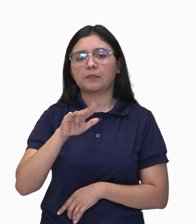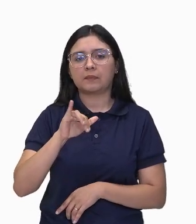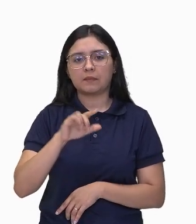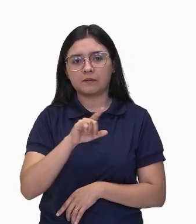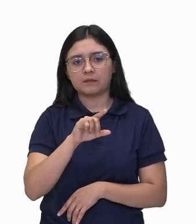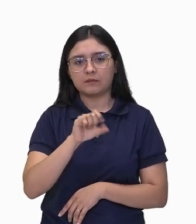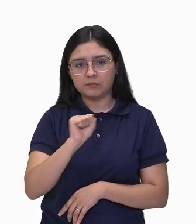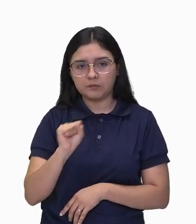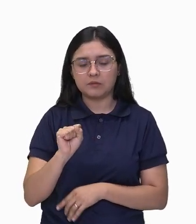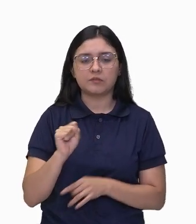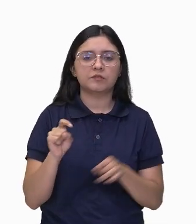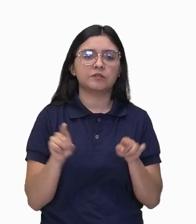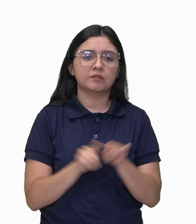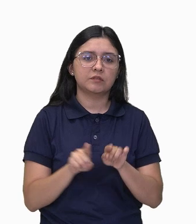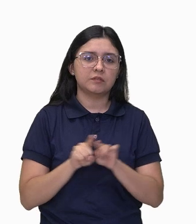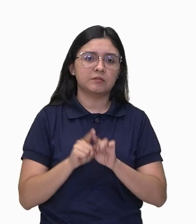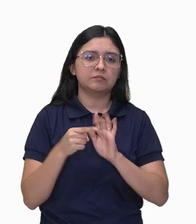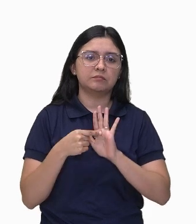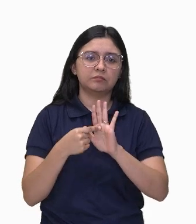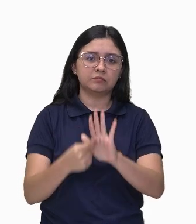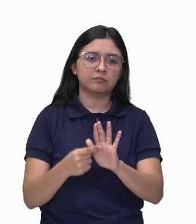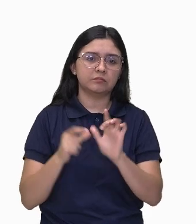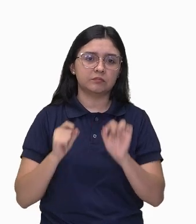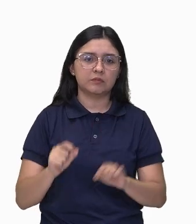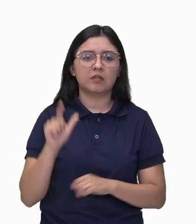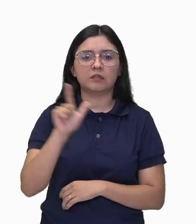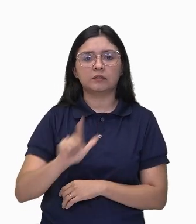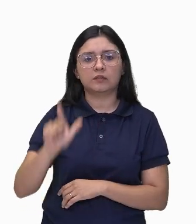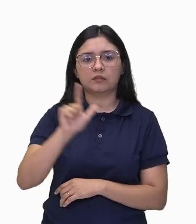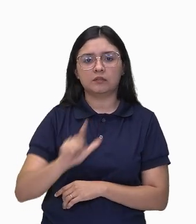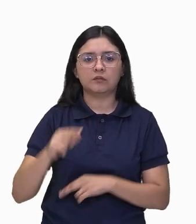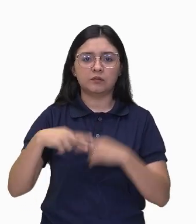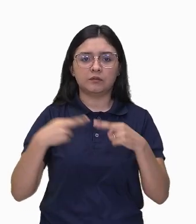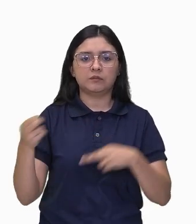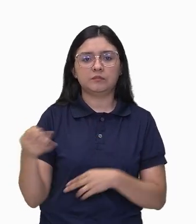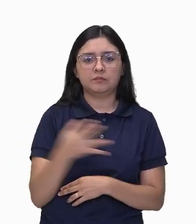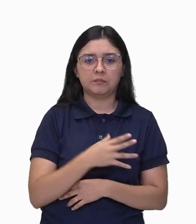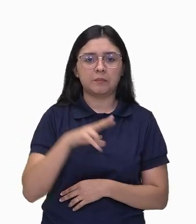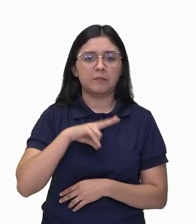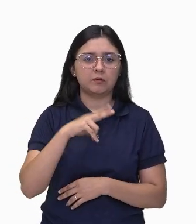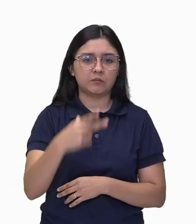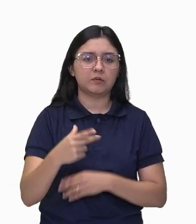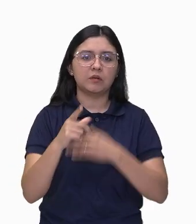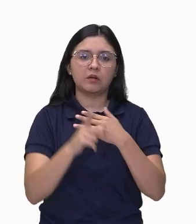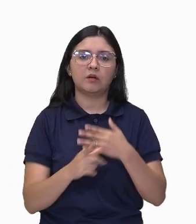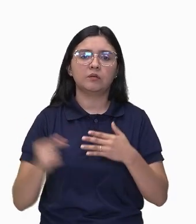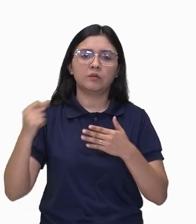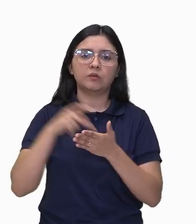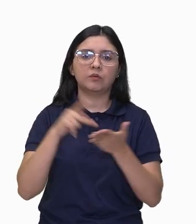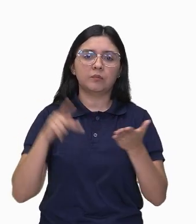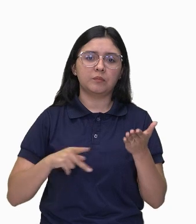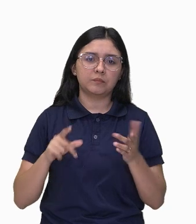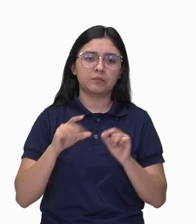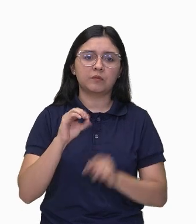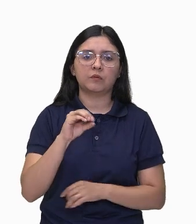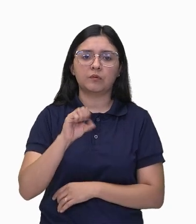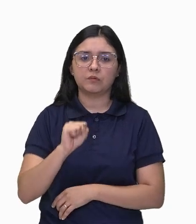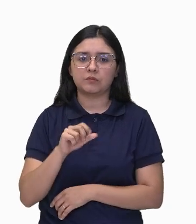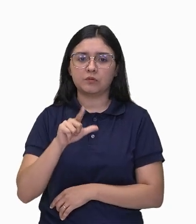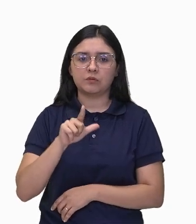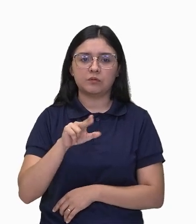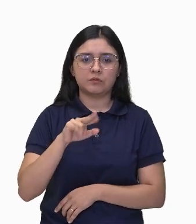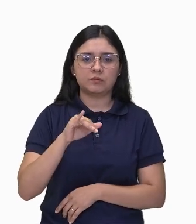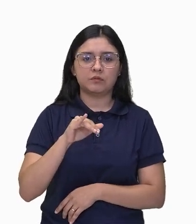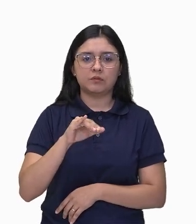literatura renascentista em Portugal, sendo autor do grande poema épico Os